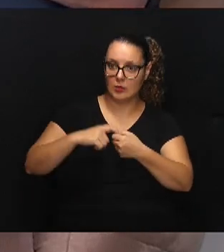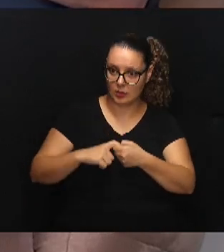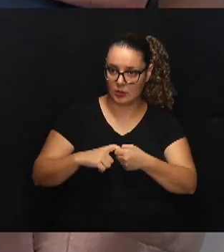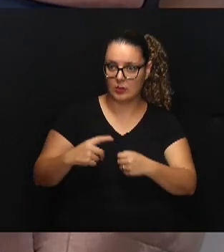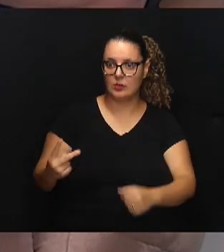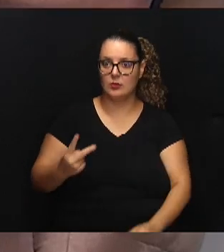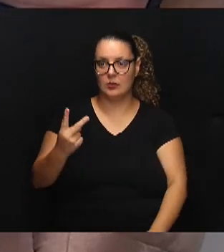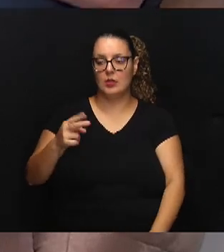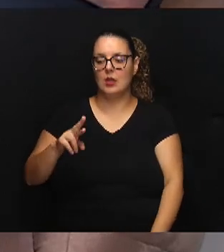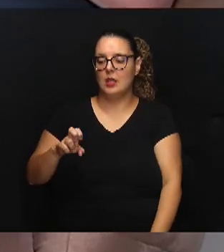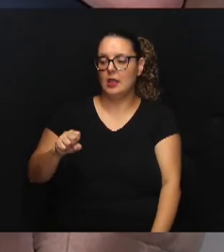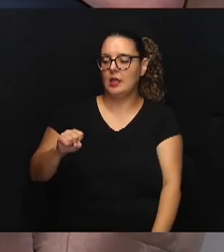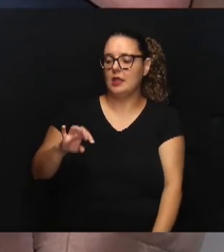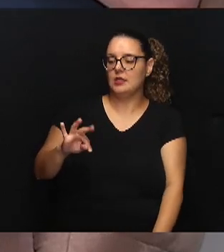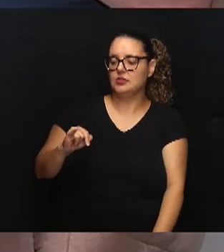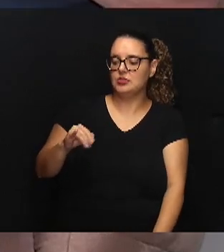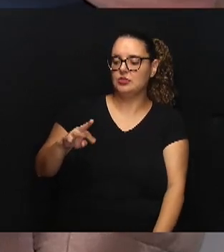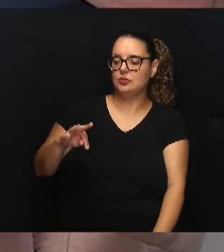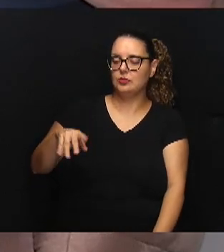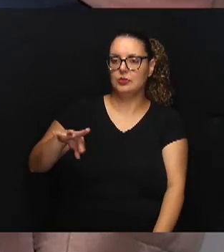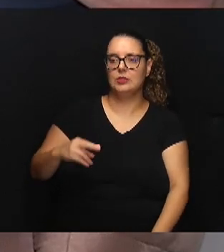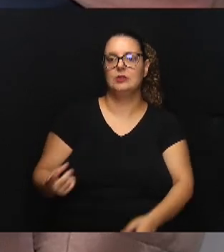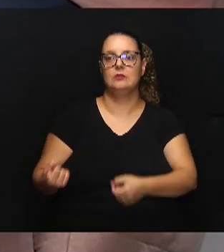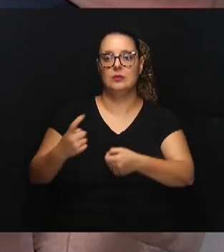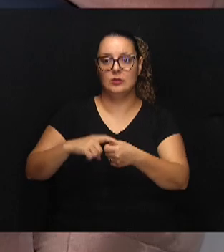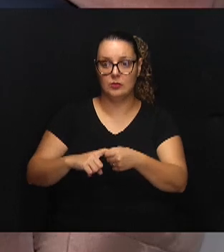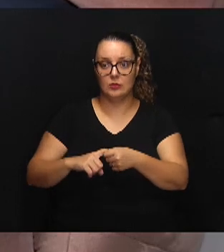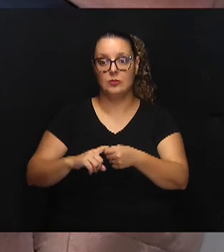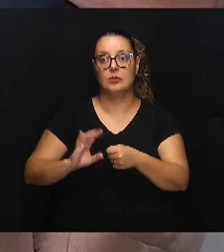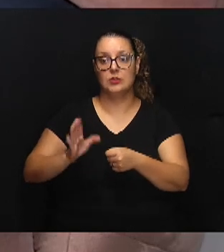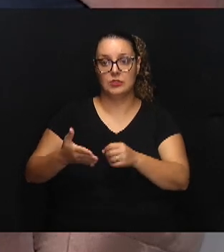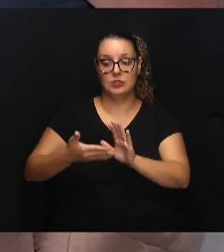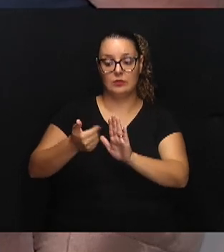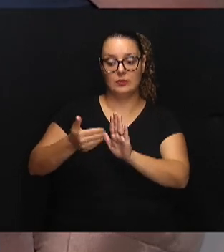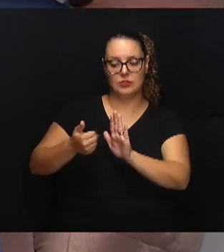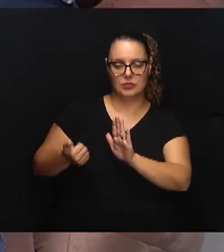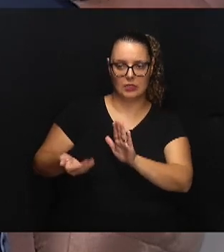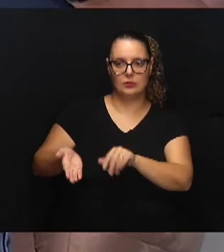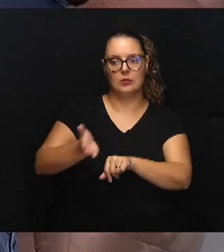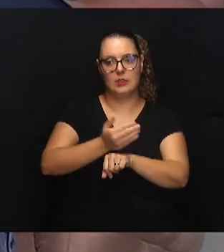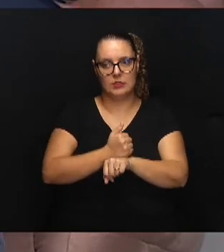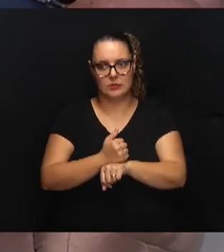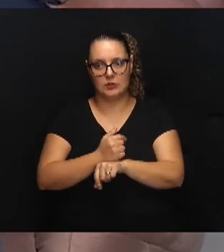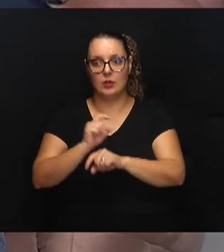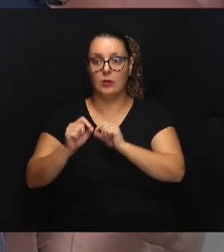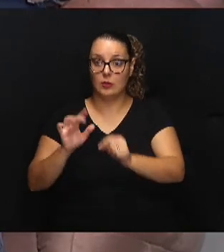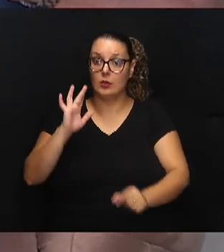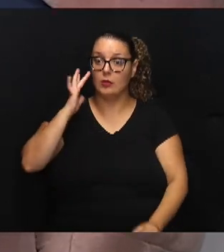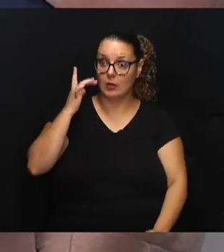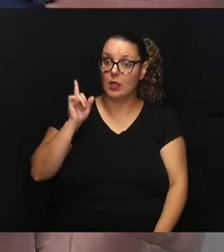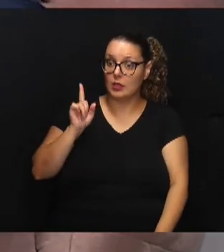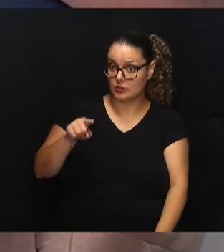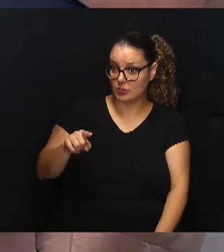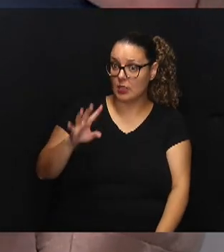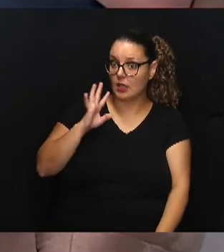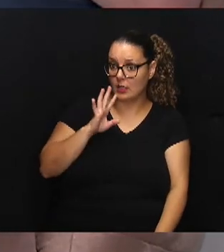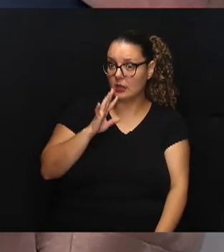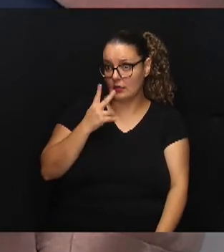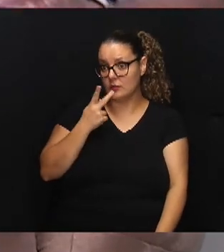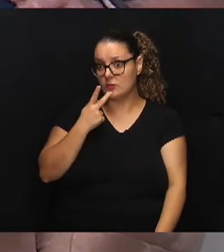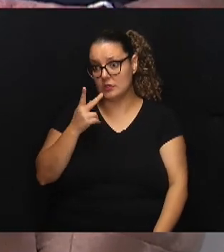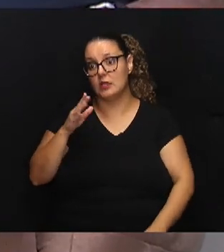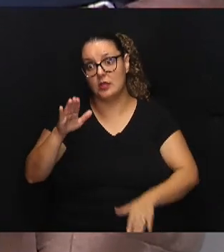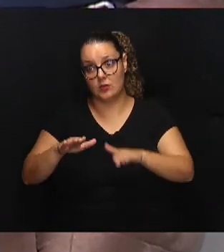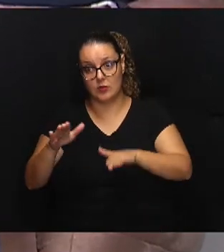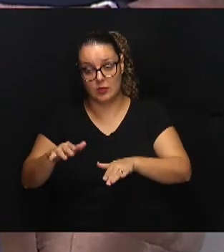valor. Restituir significa receber de volta aquilo que você já foi descontado. Agora, o que eu acho legal a gente comentar, e que